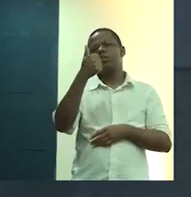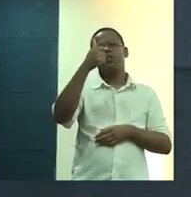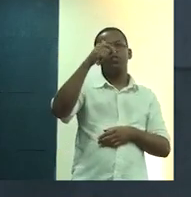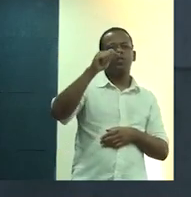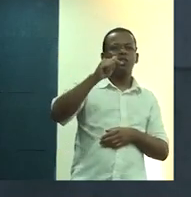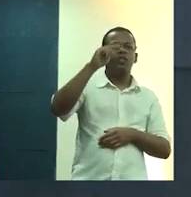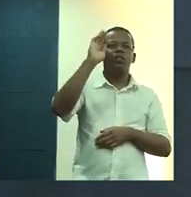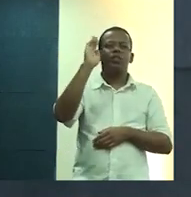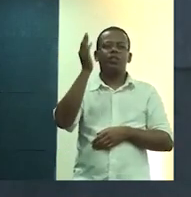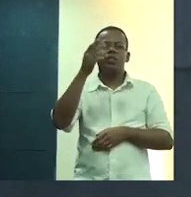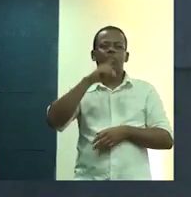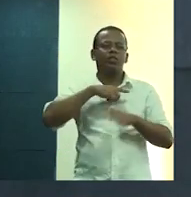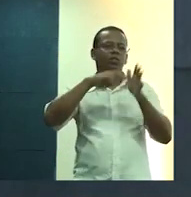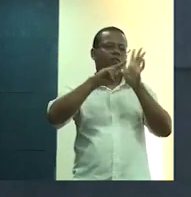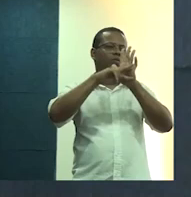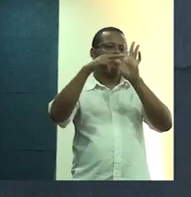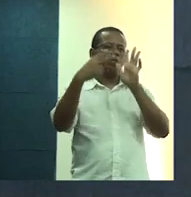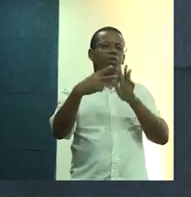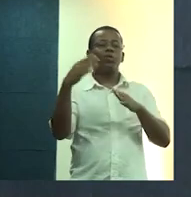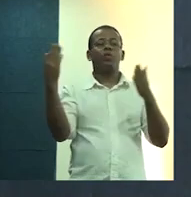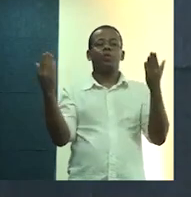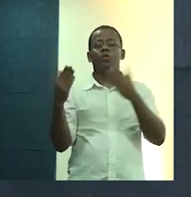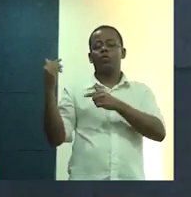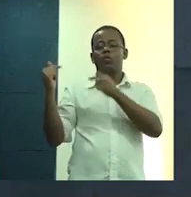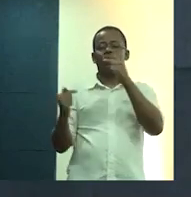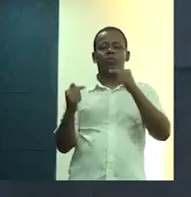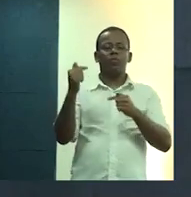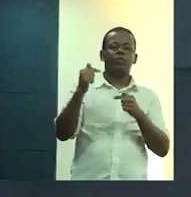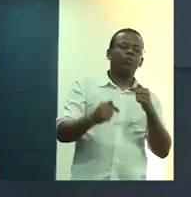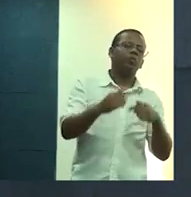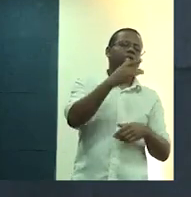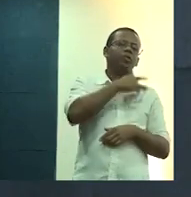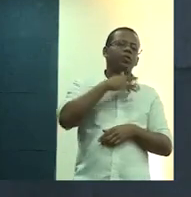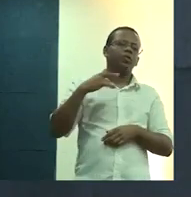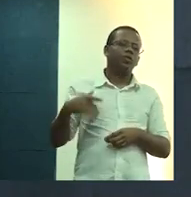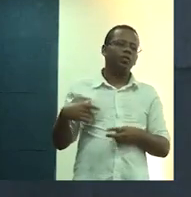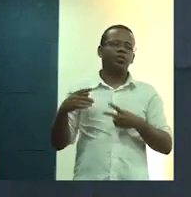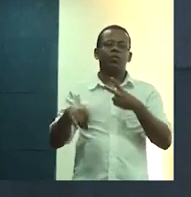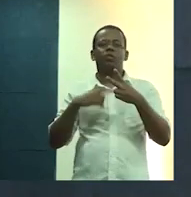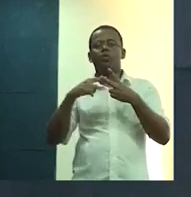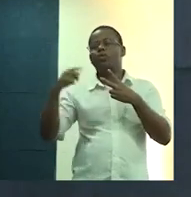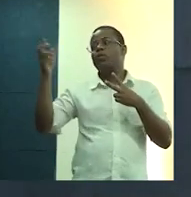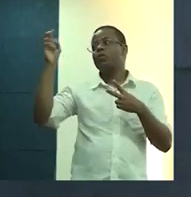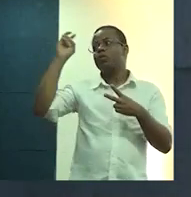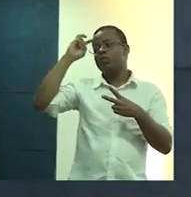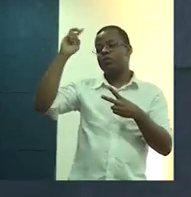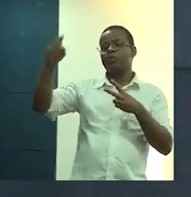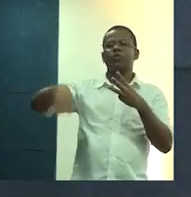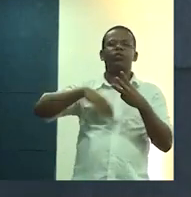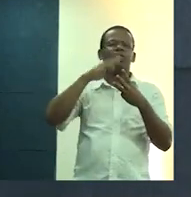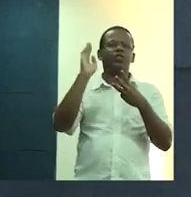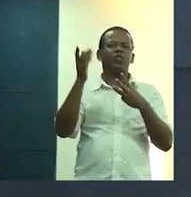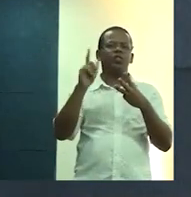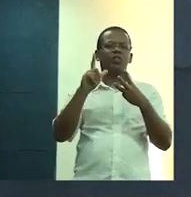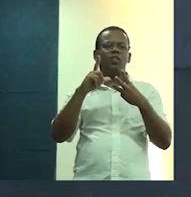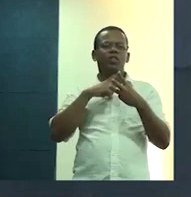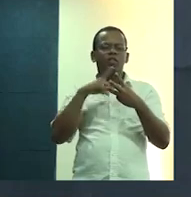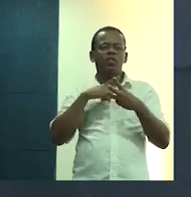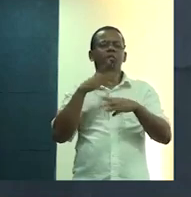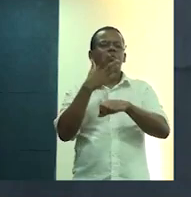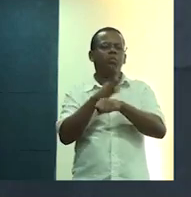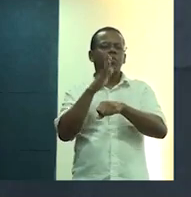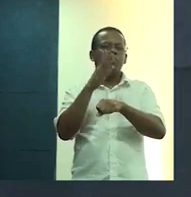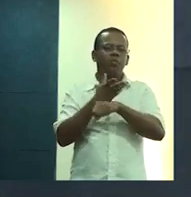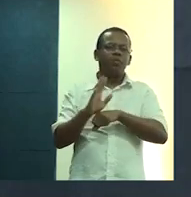Ministérios por exemplo que já estão impactuados ou seja políticas da cultura da Saúde da educação que já fazem e já tem abrangência